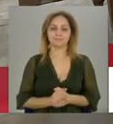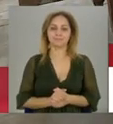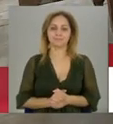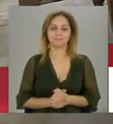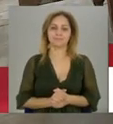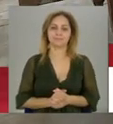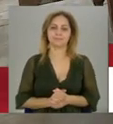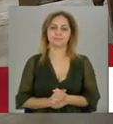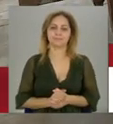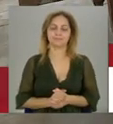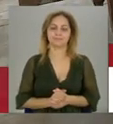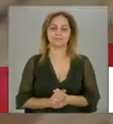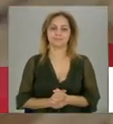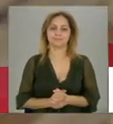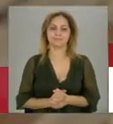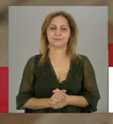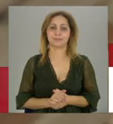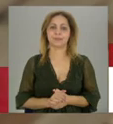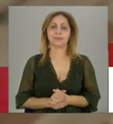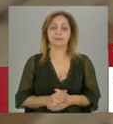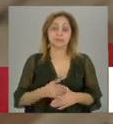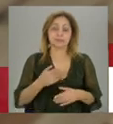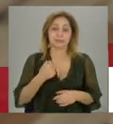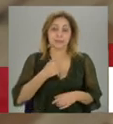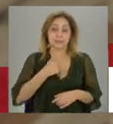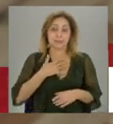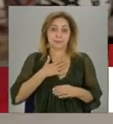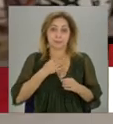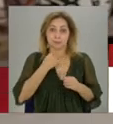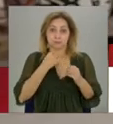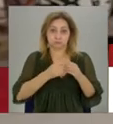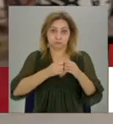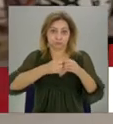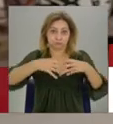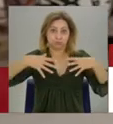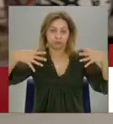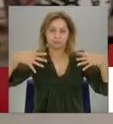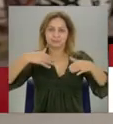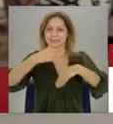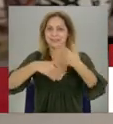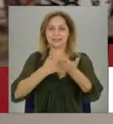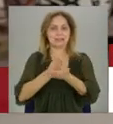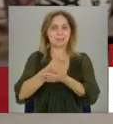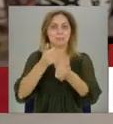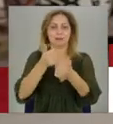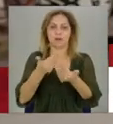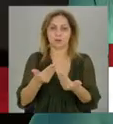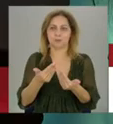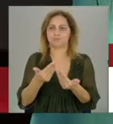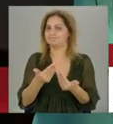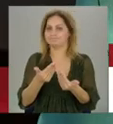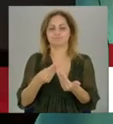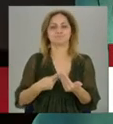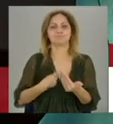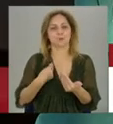via, não é? A empresa cresceu e estava tão num bom caminho, agora preocupa-nos um bocadinho, não é?